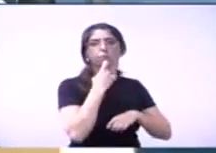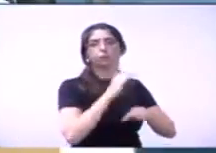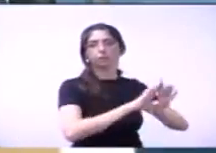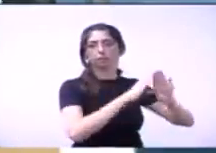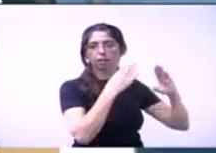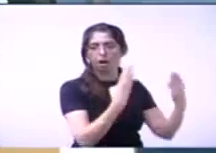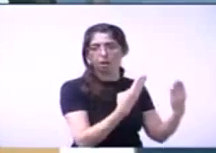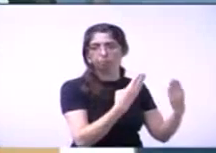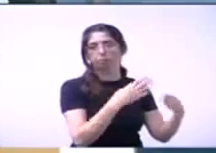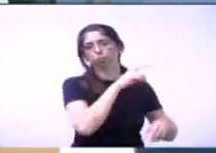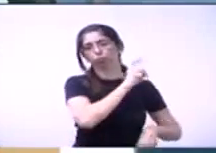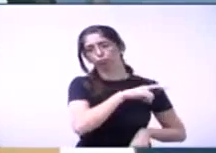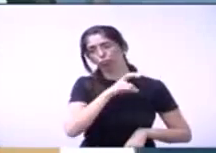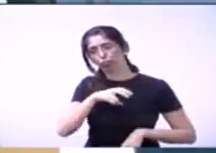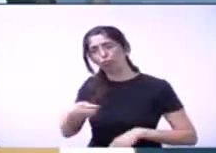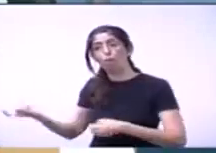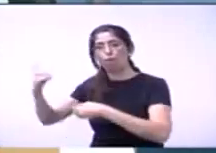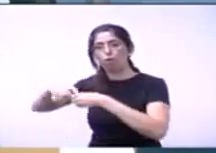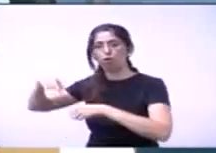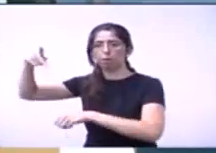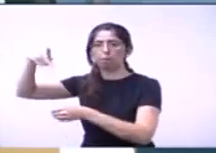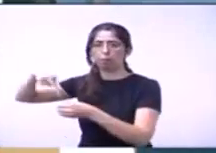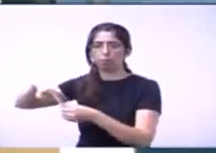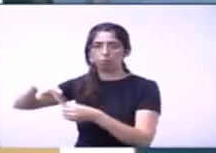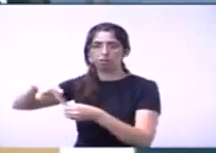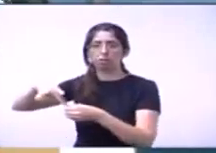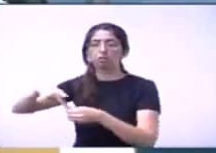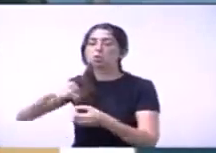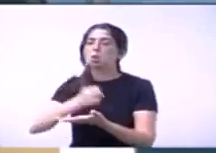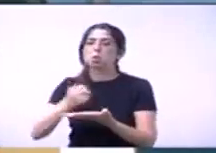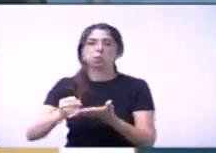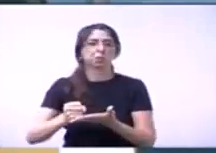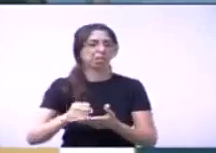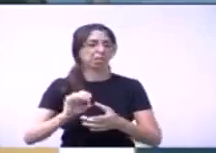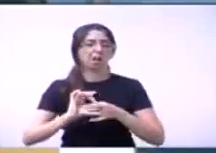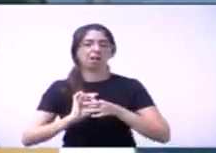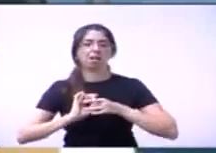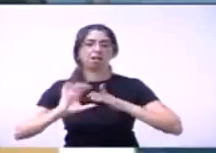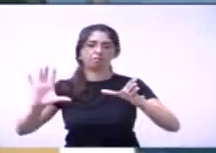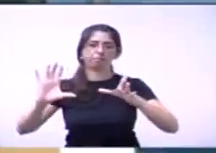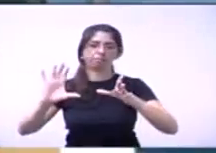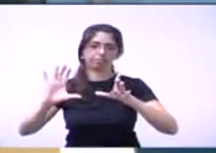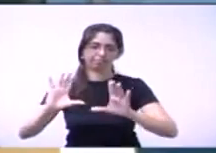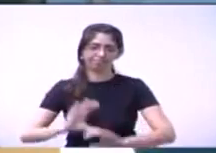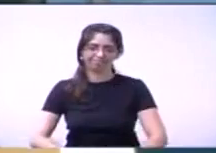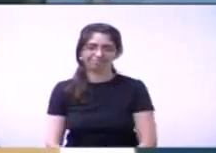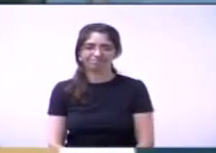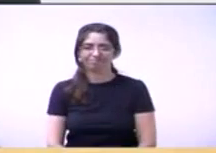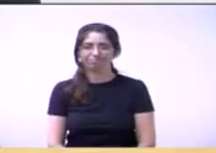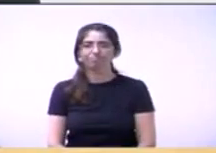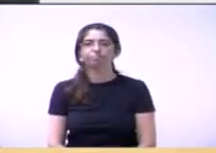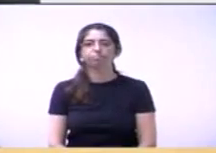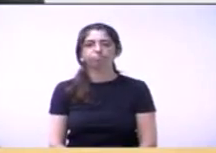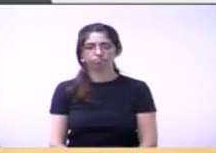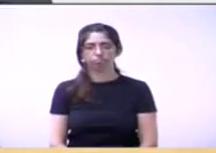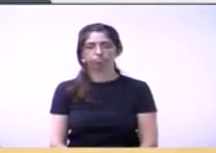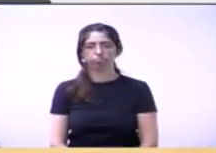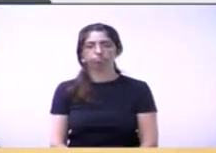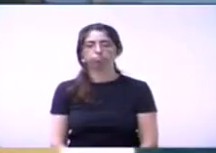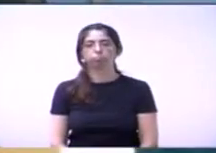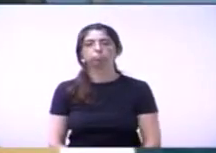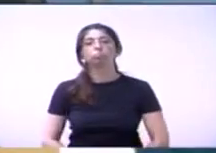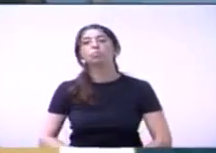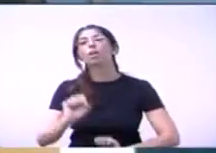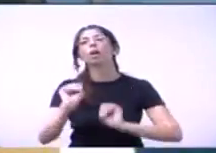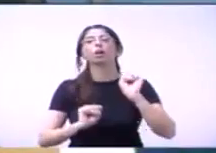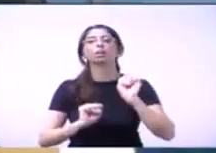admitir quem ela quiser para trabalhar, e aí você vai... Senhores... Por favor. A